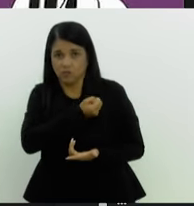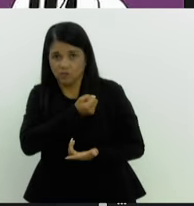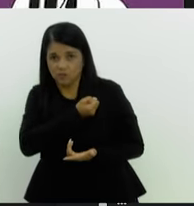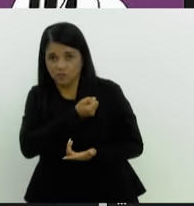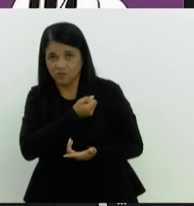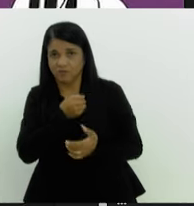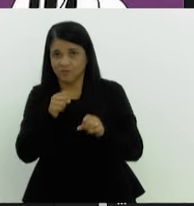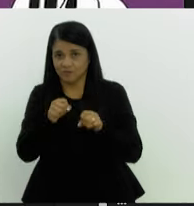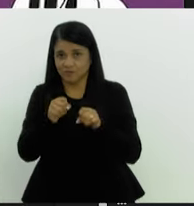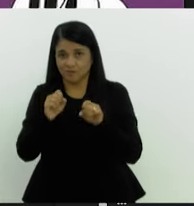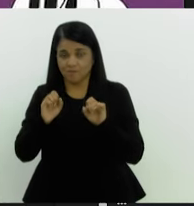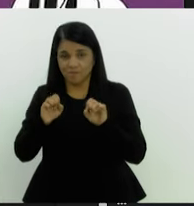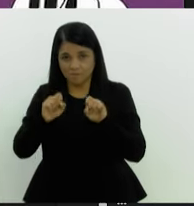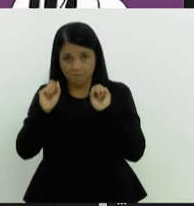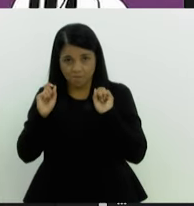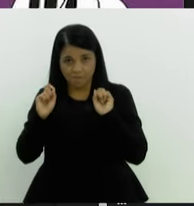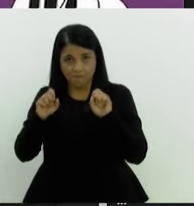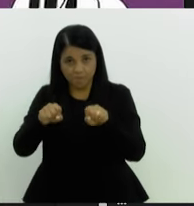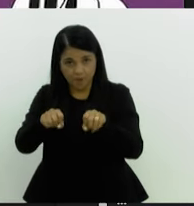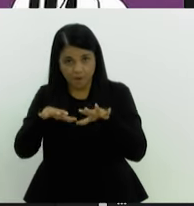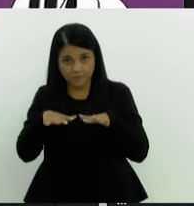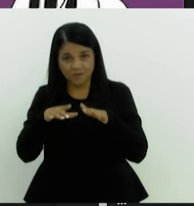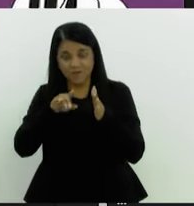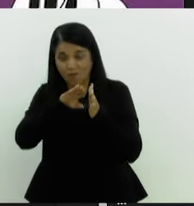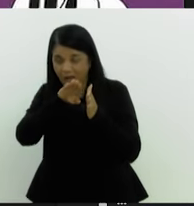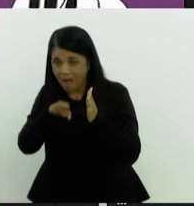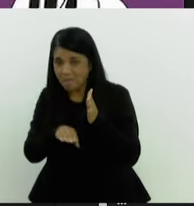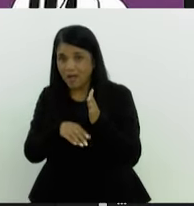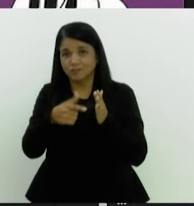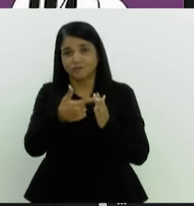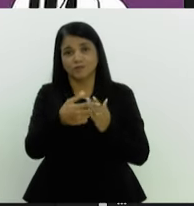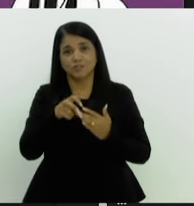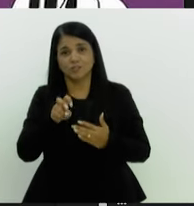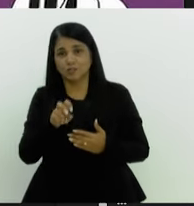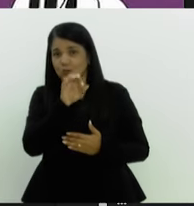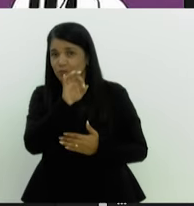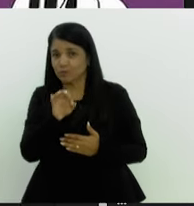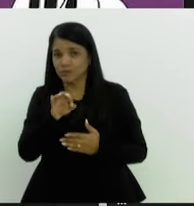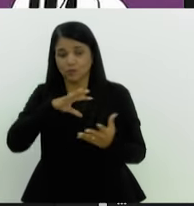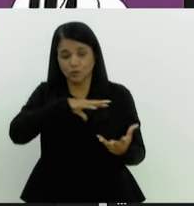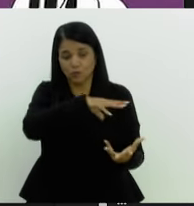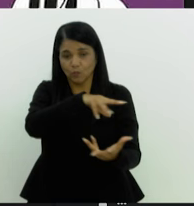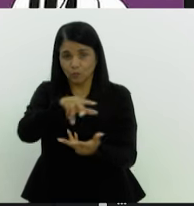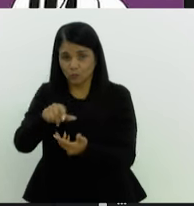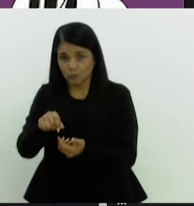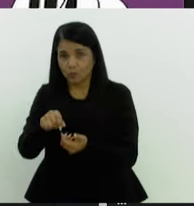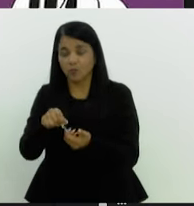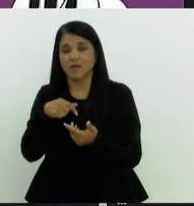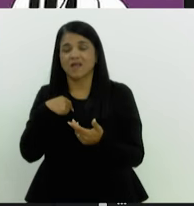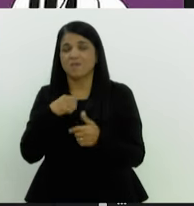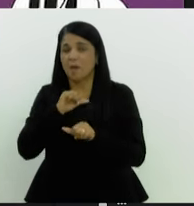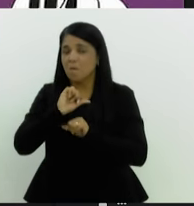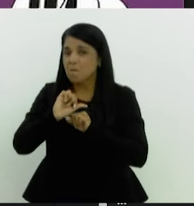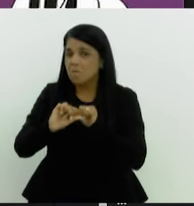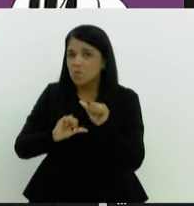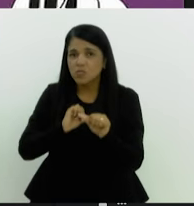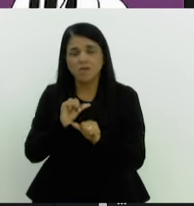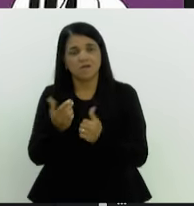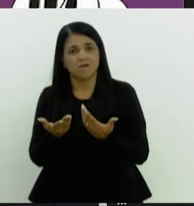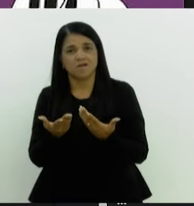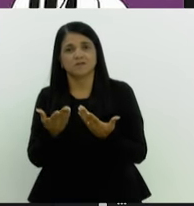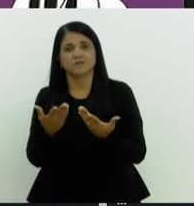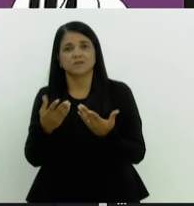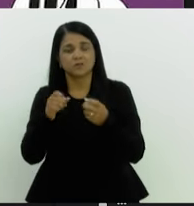e estamos abaixo da Média que é 25% do cenário Mundial uma mudança uma fragilização